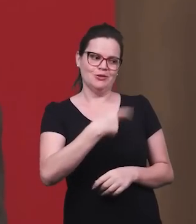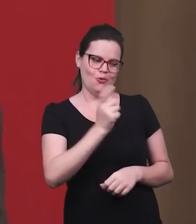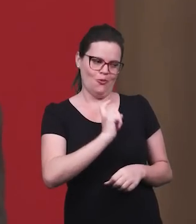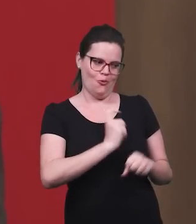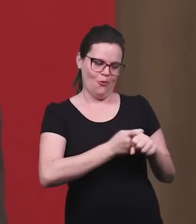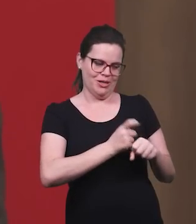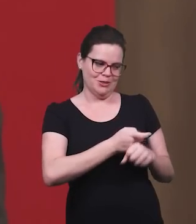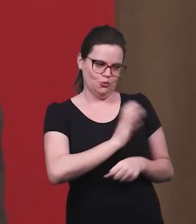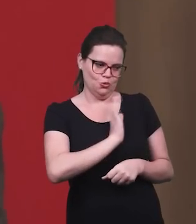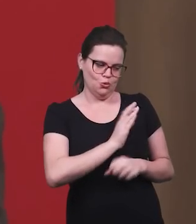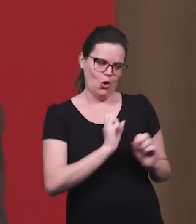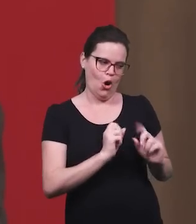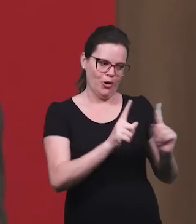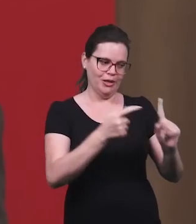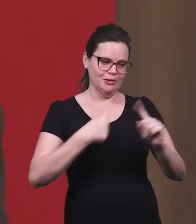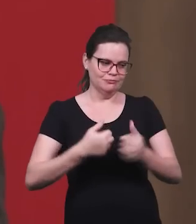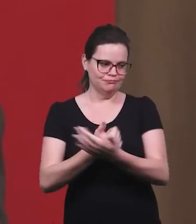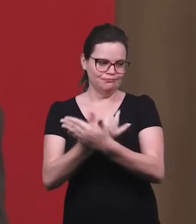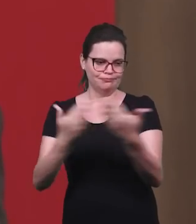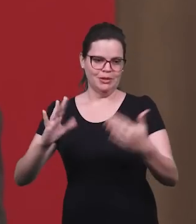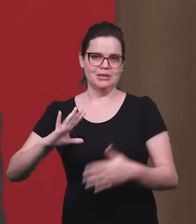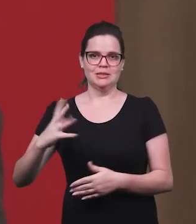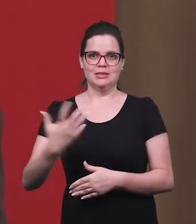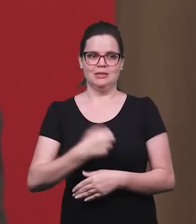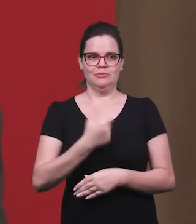Israel. Gostaríamos de fechar esse capítulo